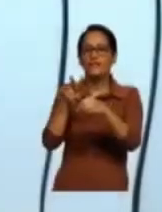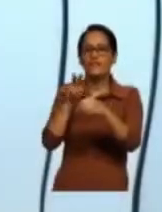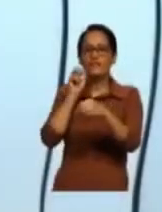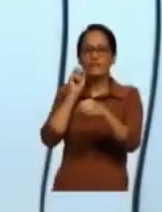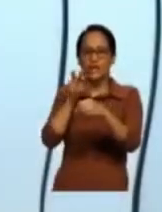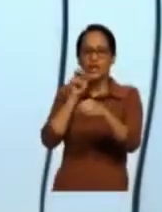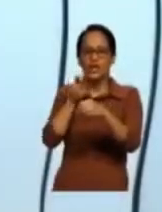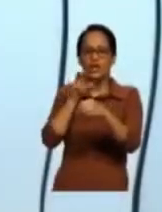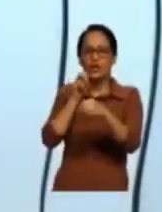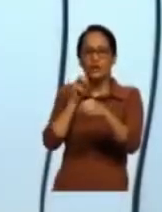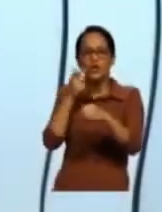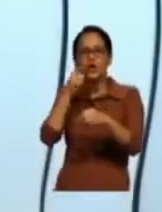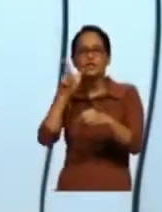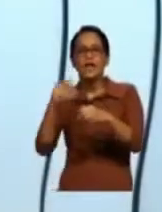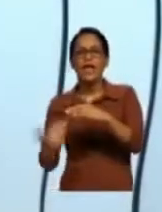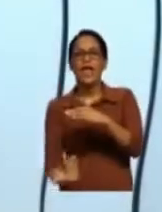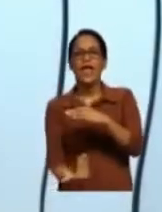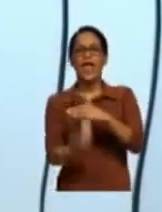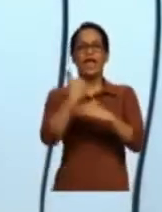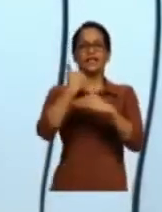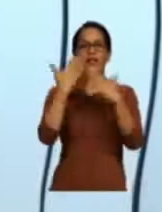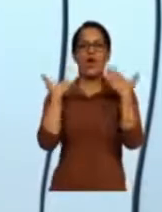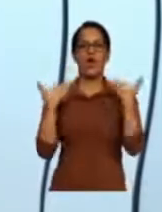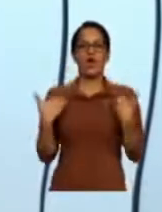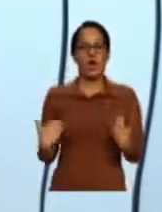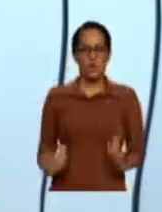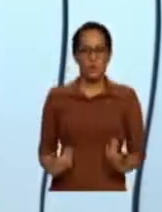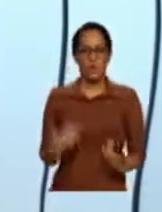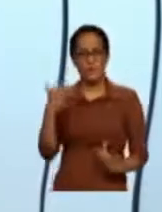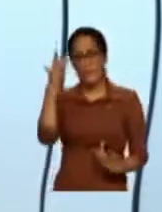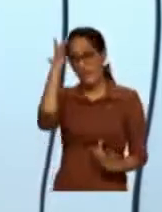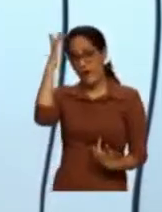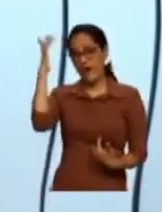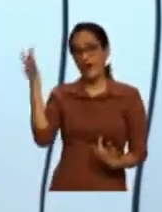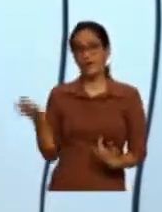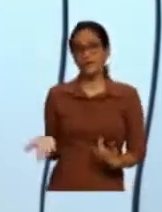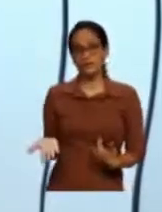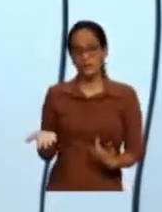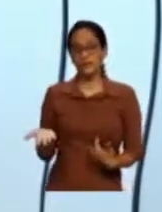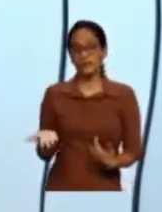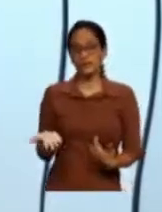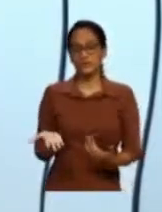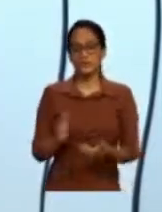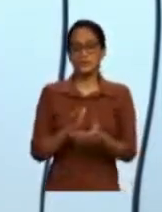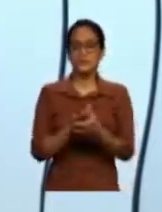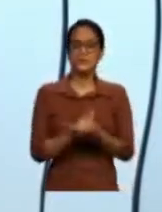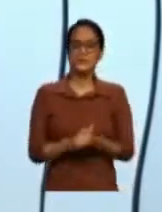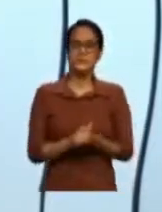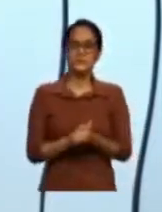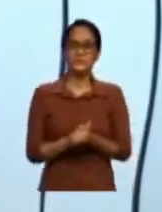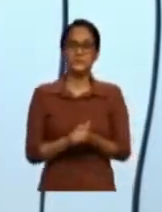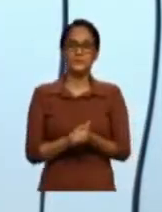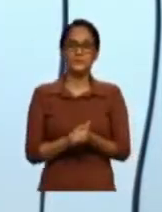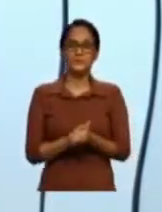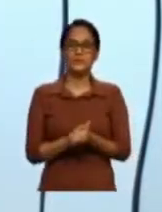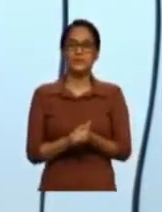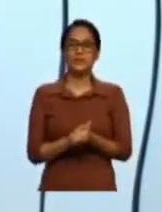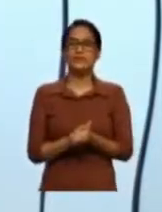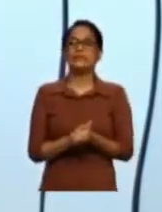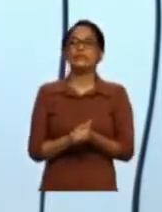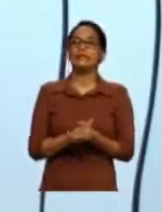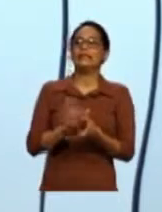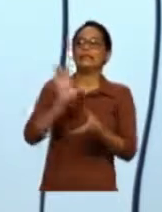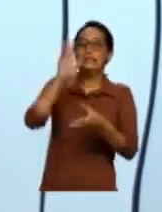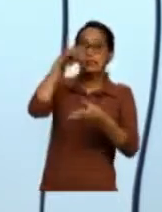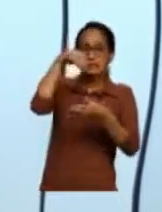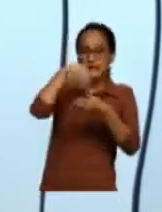vírus entre com mais facilidade no nosso corpo, tá? Além Além disso também, dentro lá do capsídeo, nós